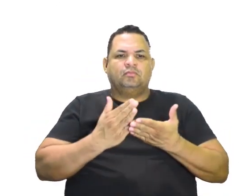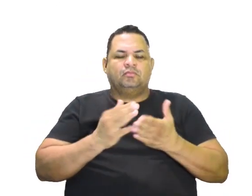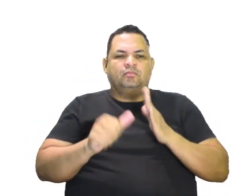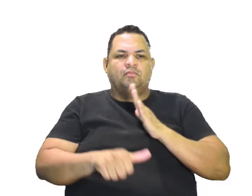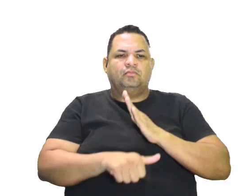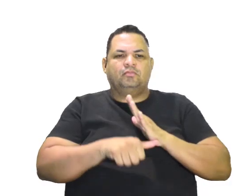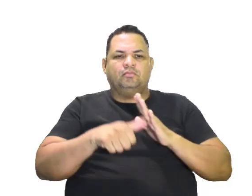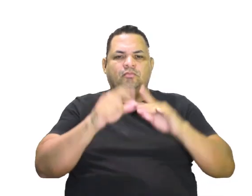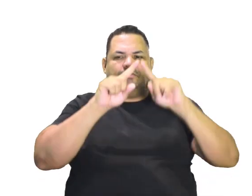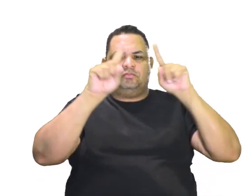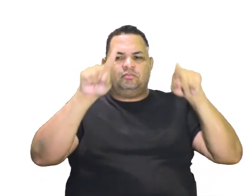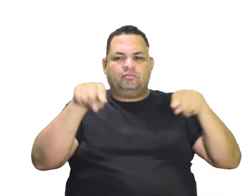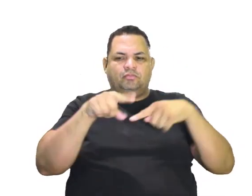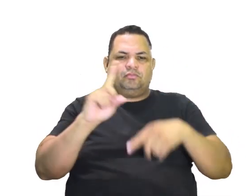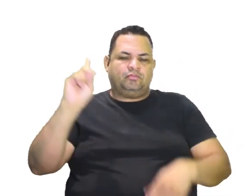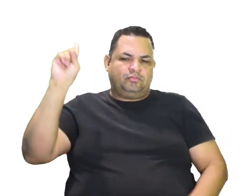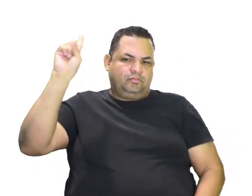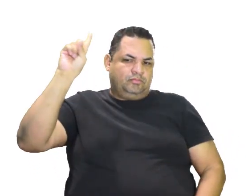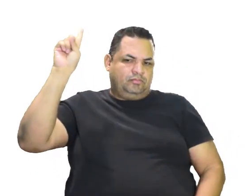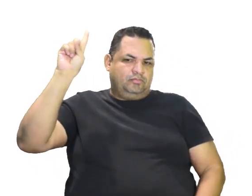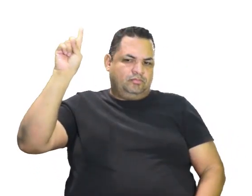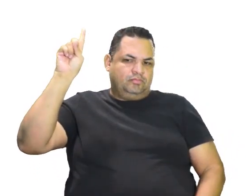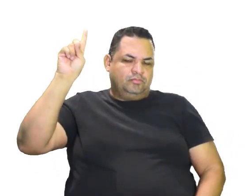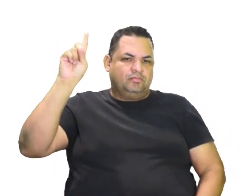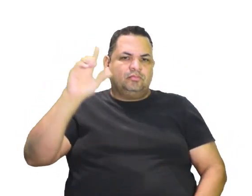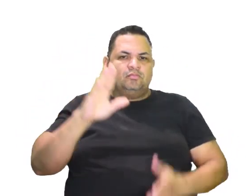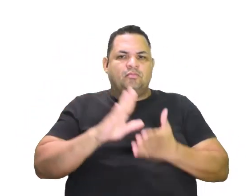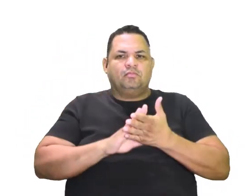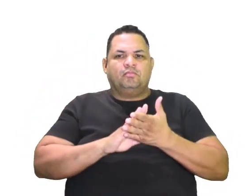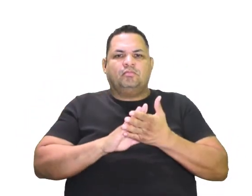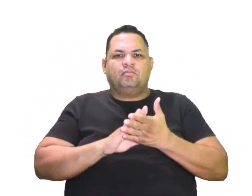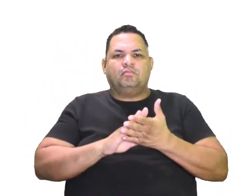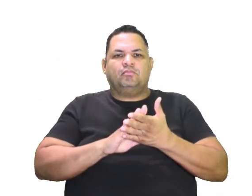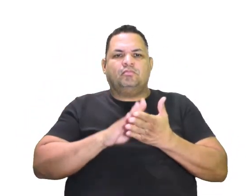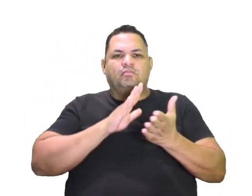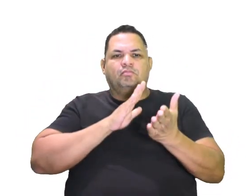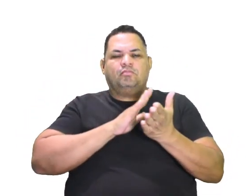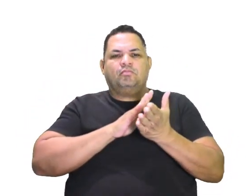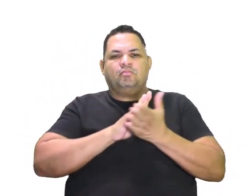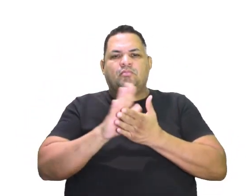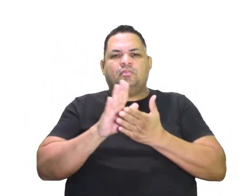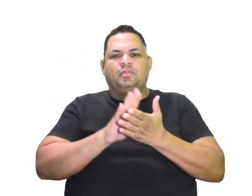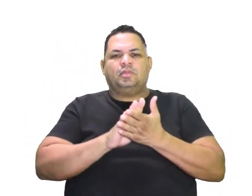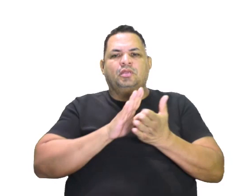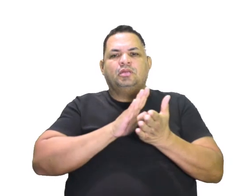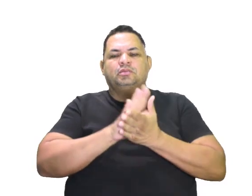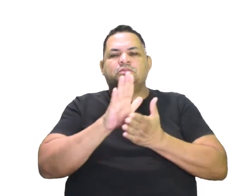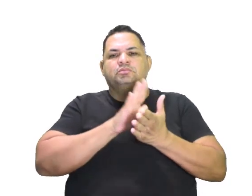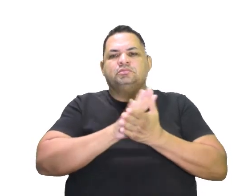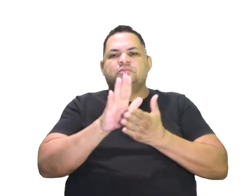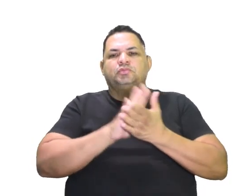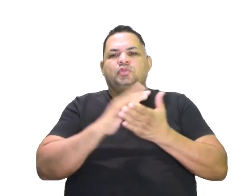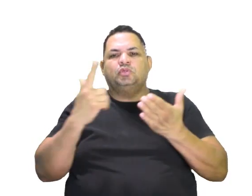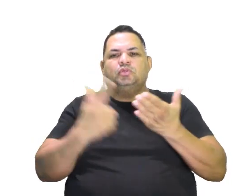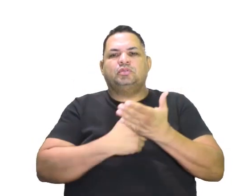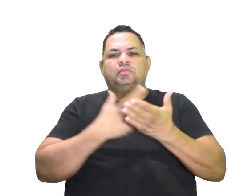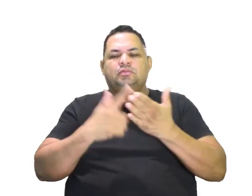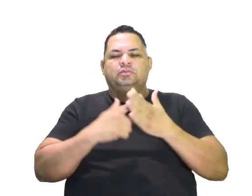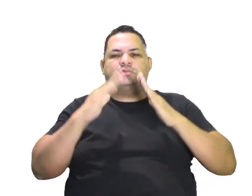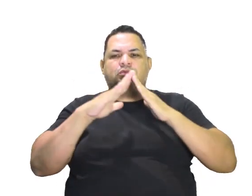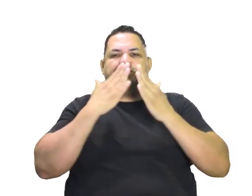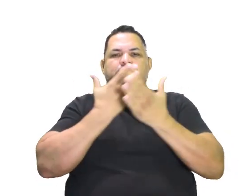Esse primeiro quadro aqui, né? Então, o quadro mais reproduzido nos livros escolares é A Primeira Missa no